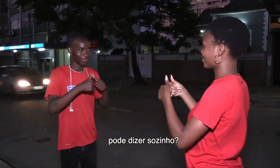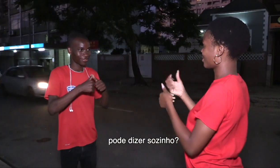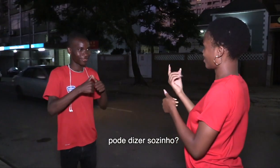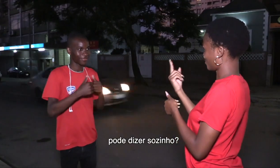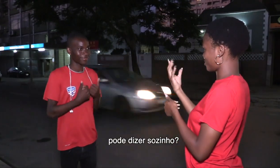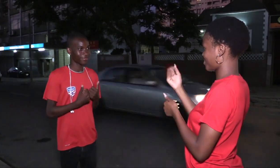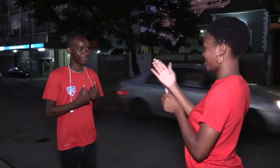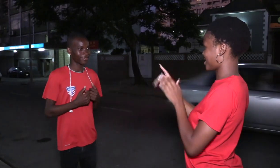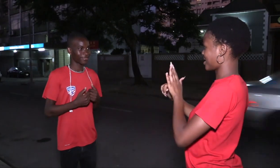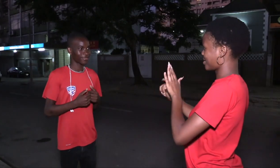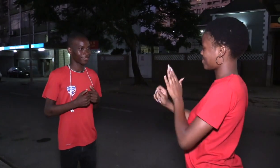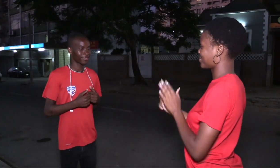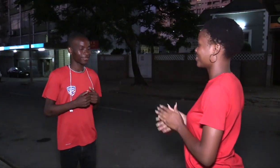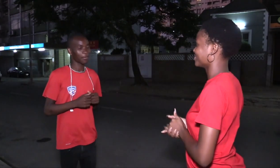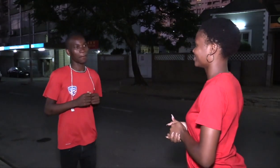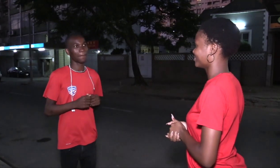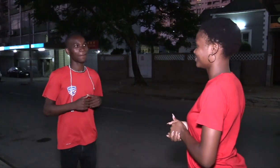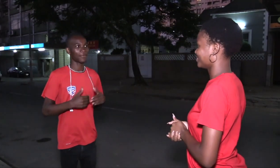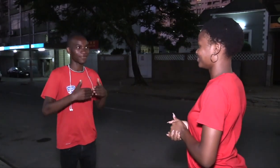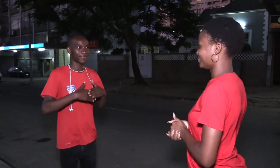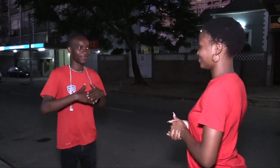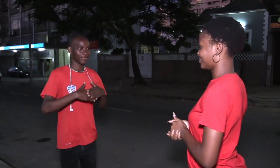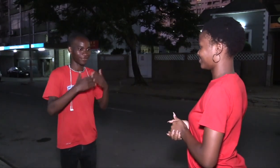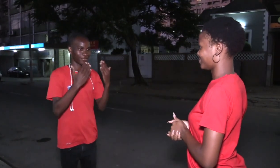Pode dizer sozinho?